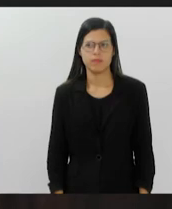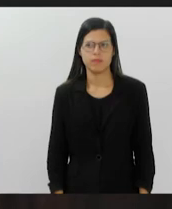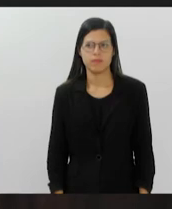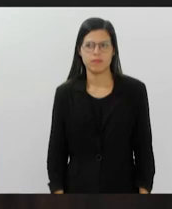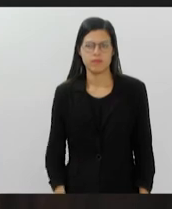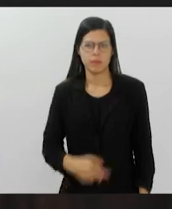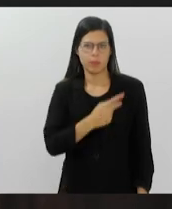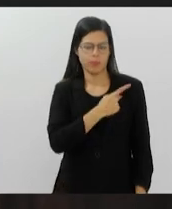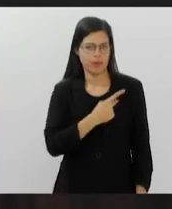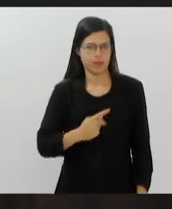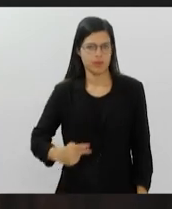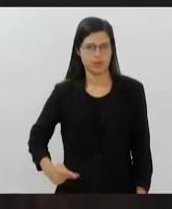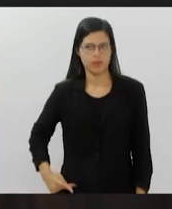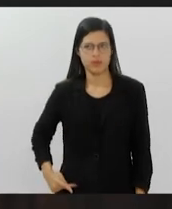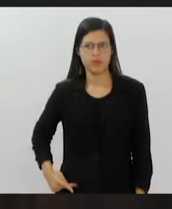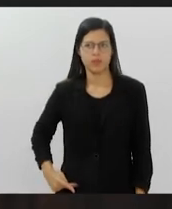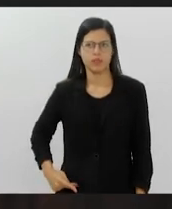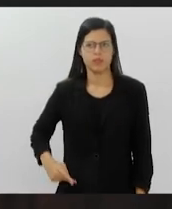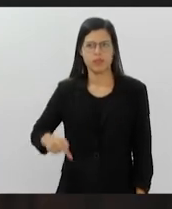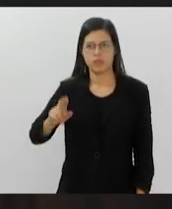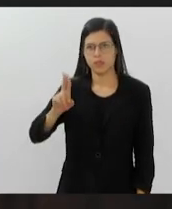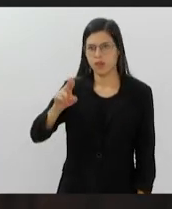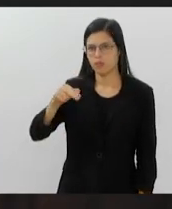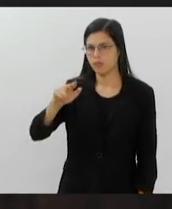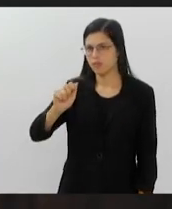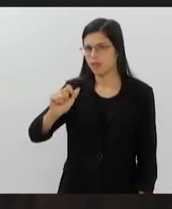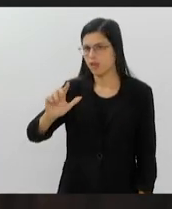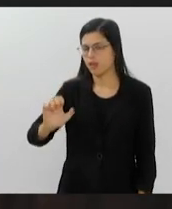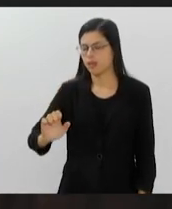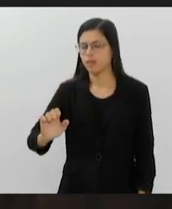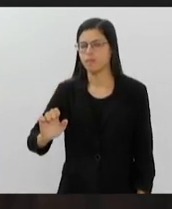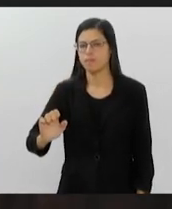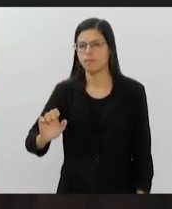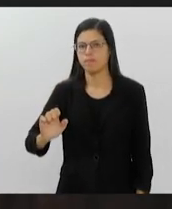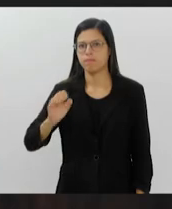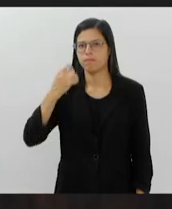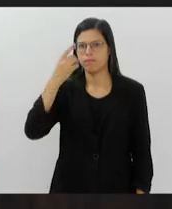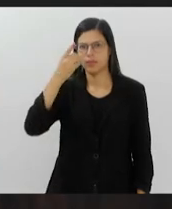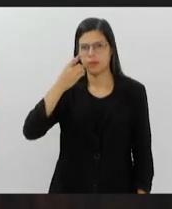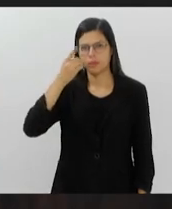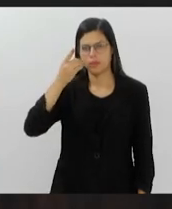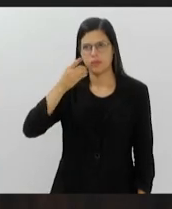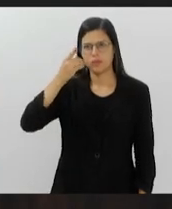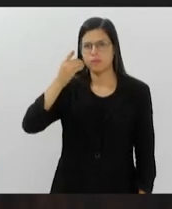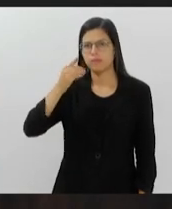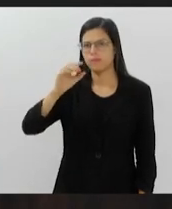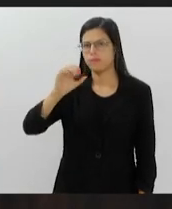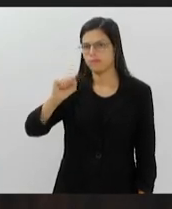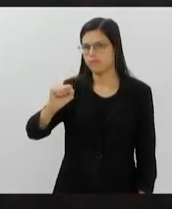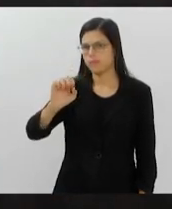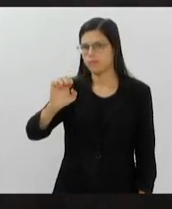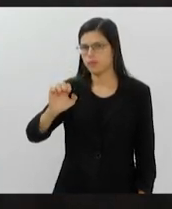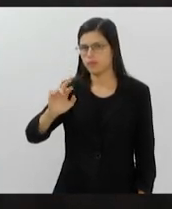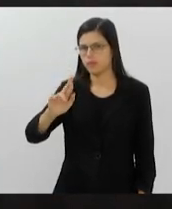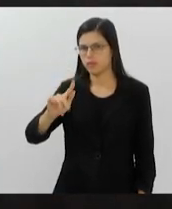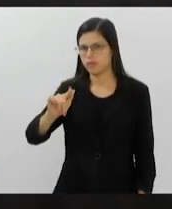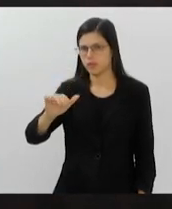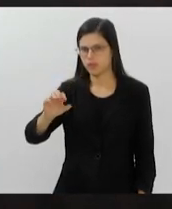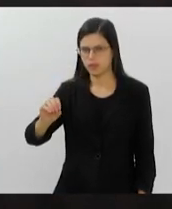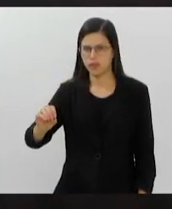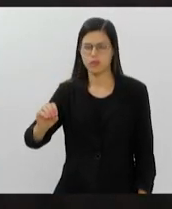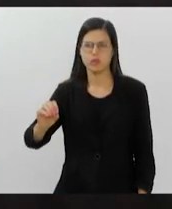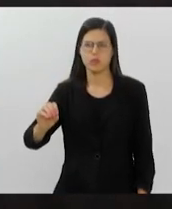ao presidente da Unali, o nosso deputado Sérgio Aguiar. Permite usar a